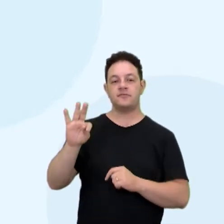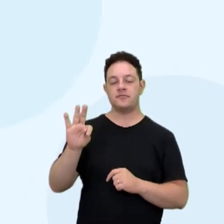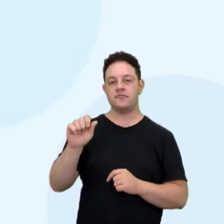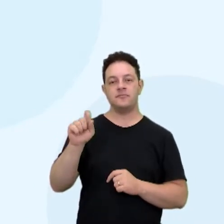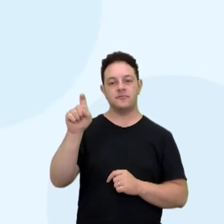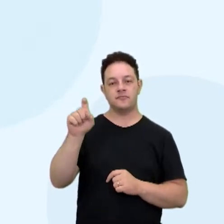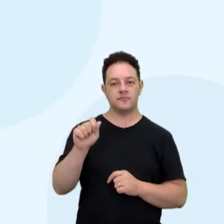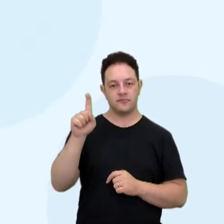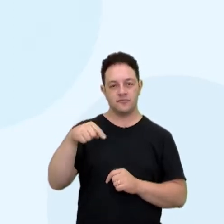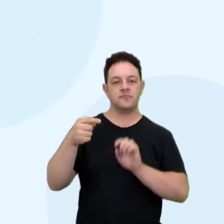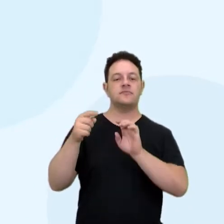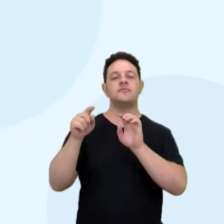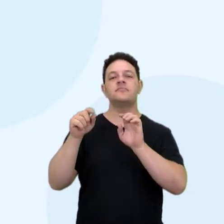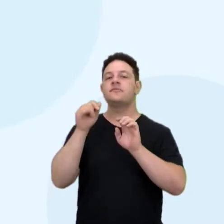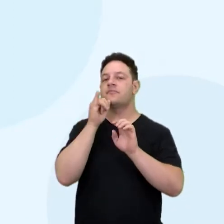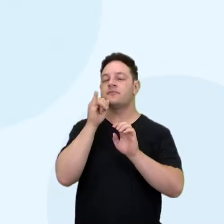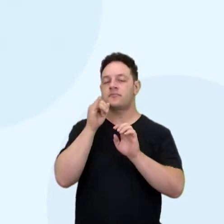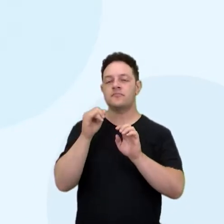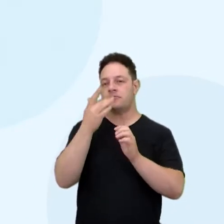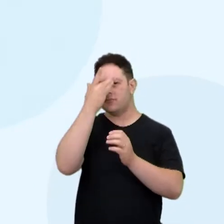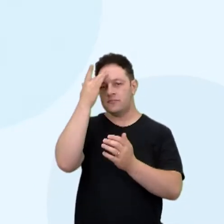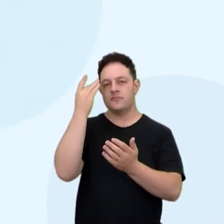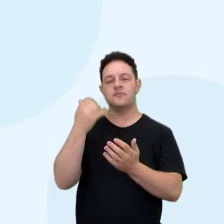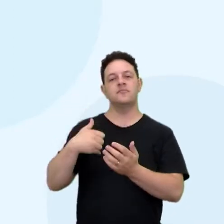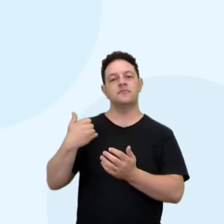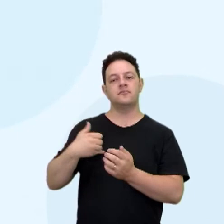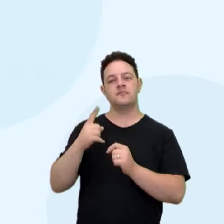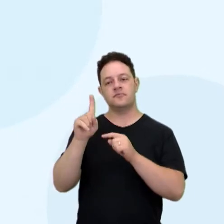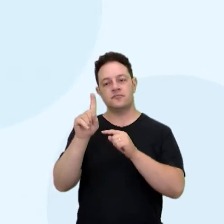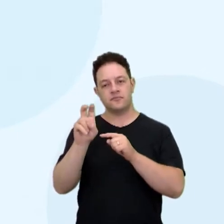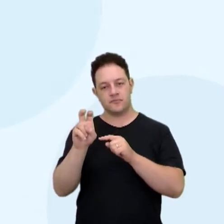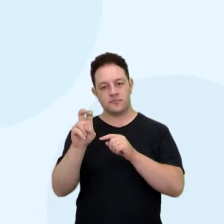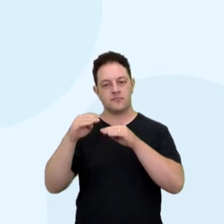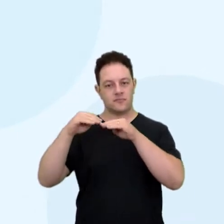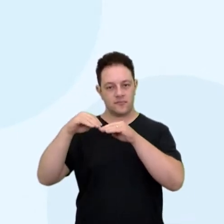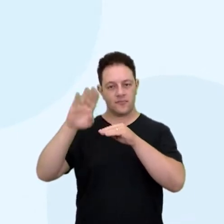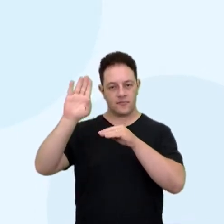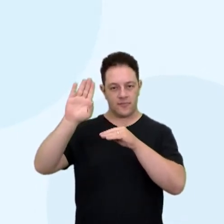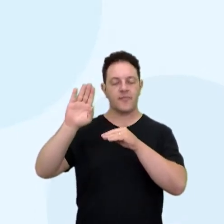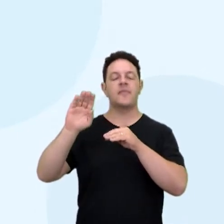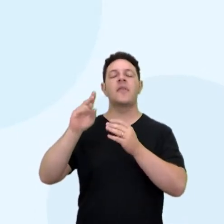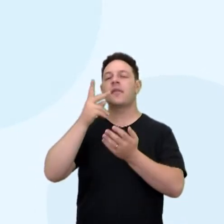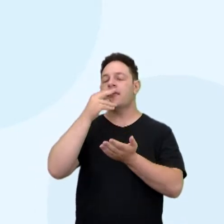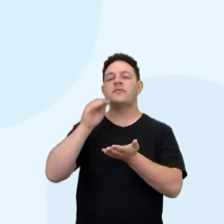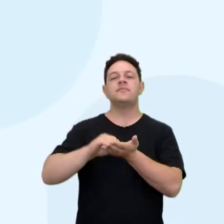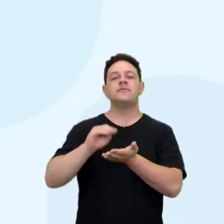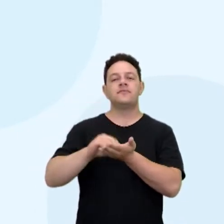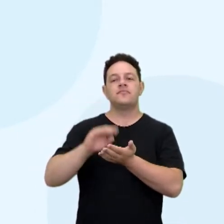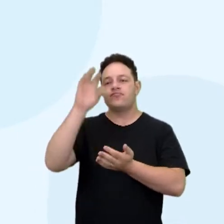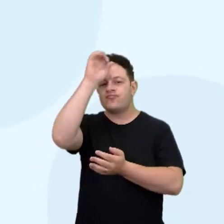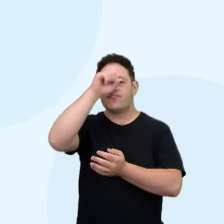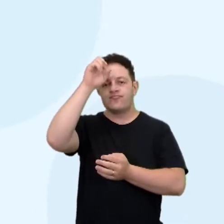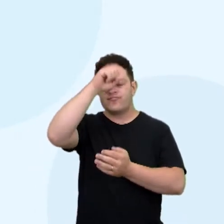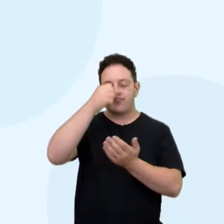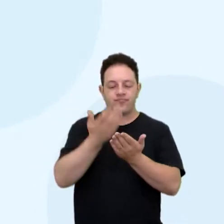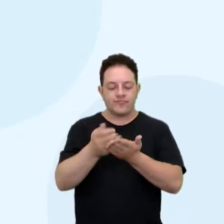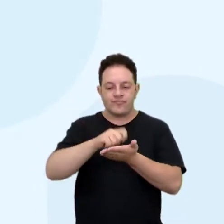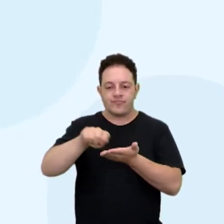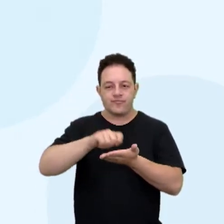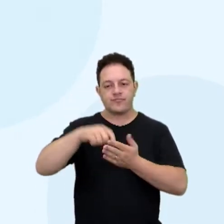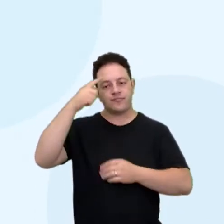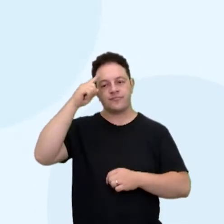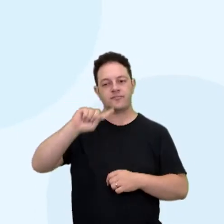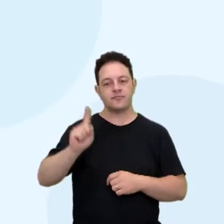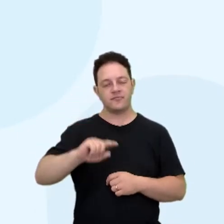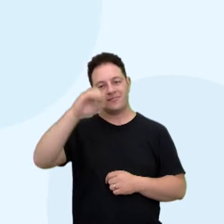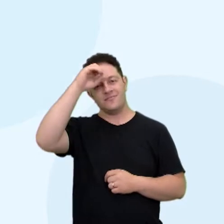analfabetismo entre pessoas de 15 ou mais de idades, dados de 2019, né? Lembrando que vocês já viram esses